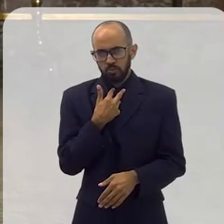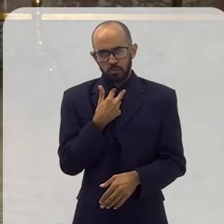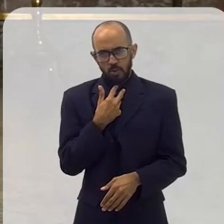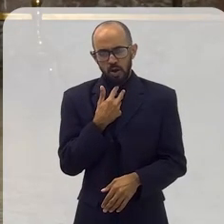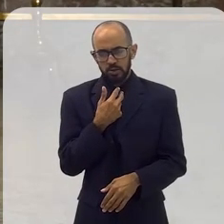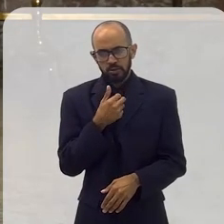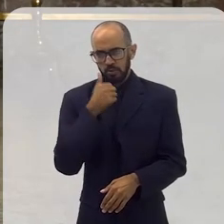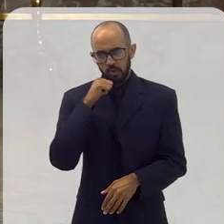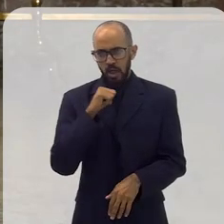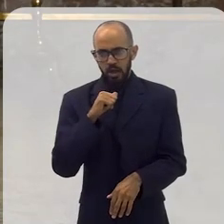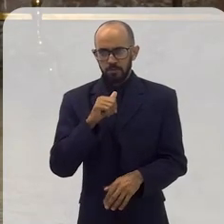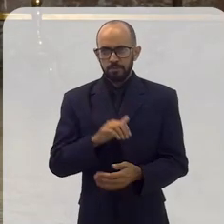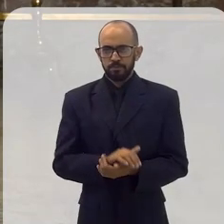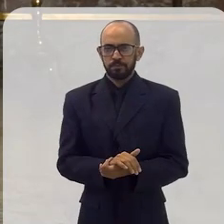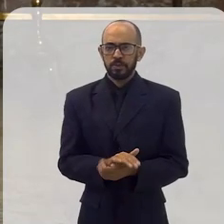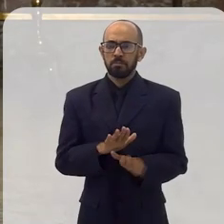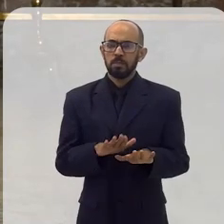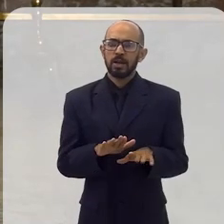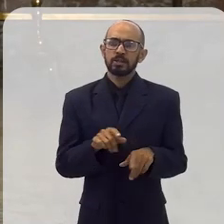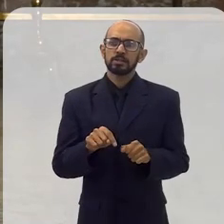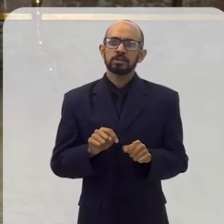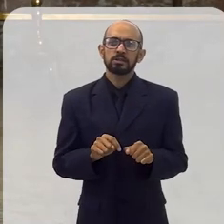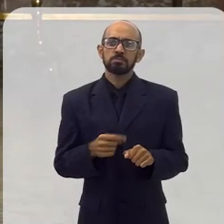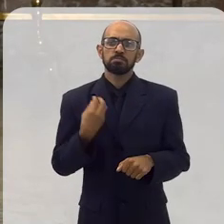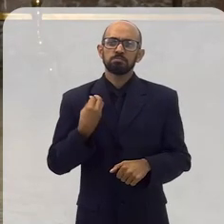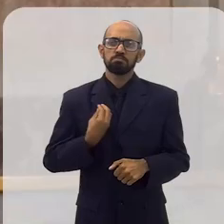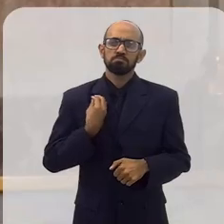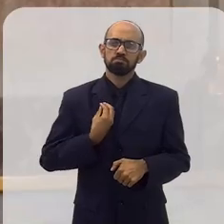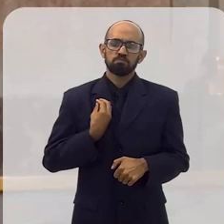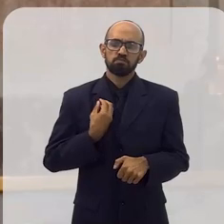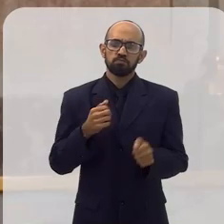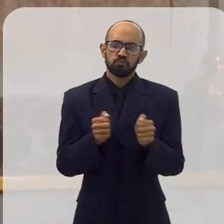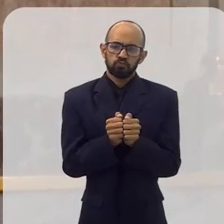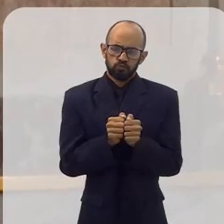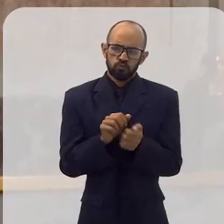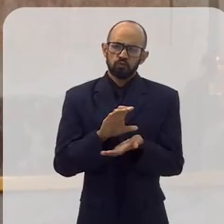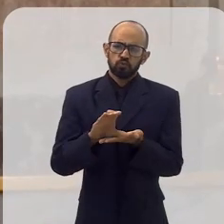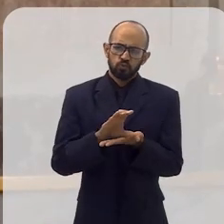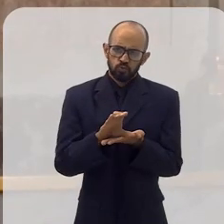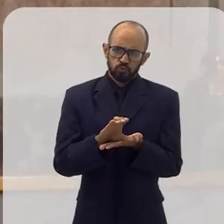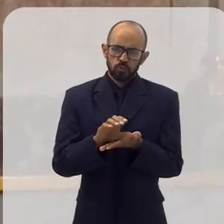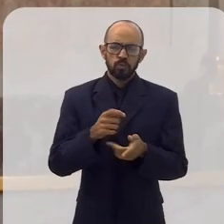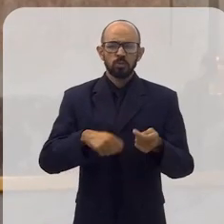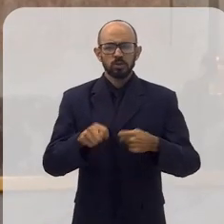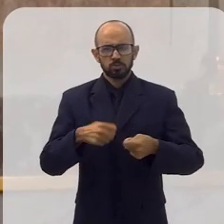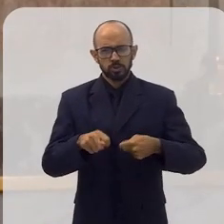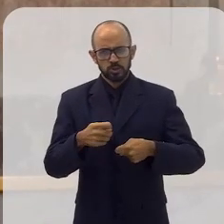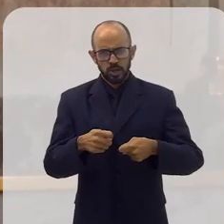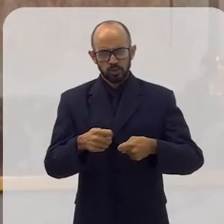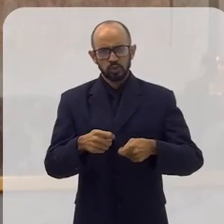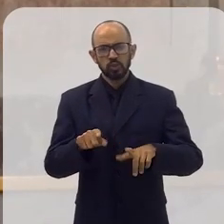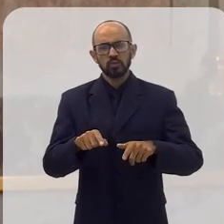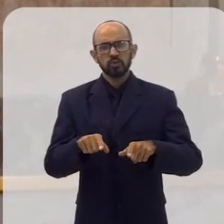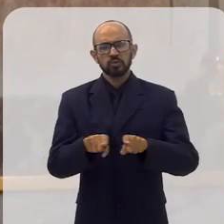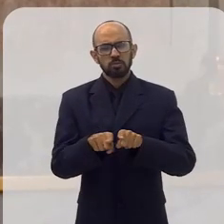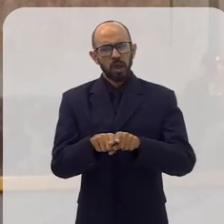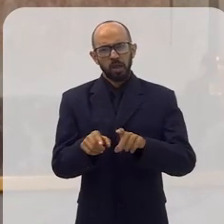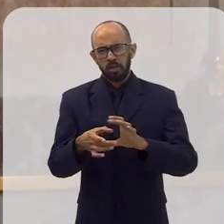ser outro. Mas elas participam em nossos conselhos administrativos,